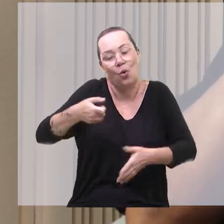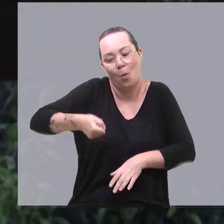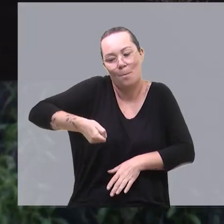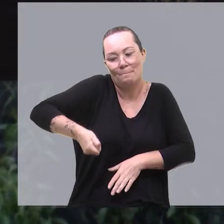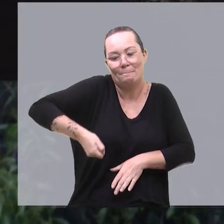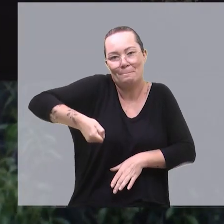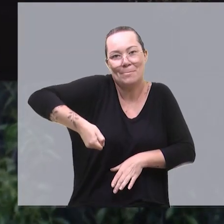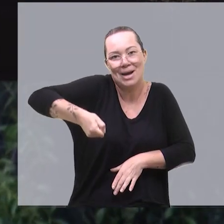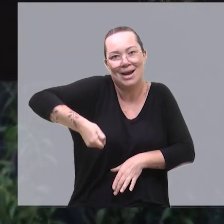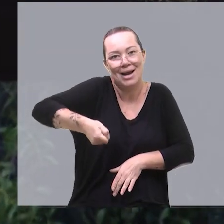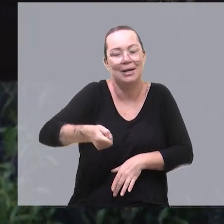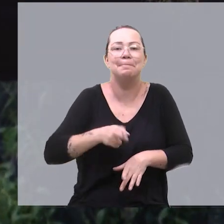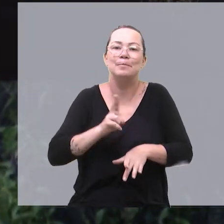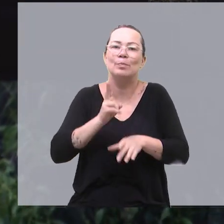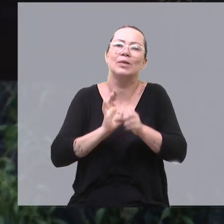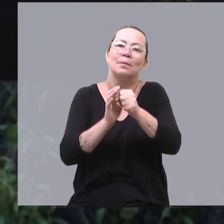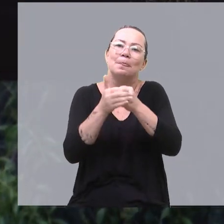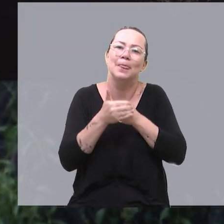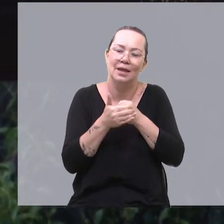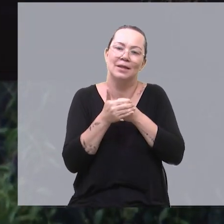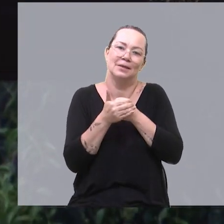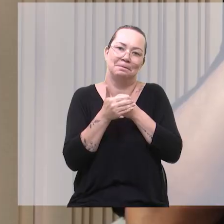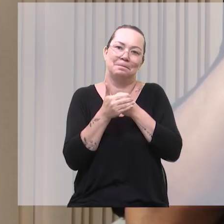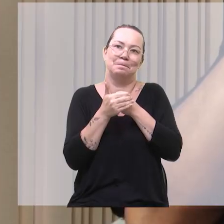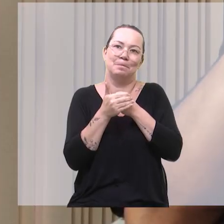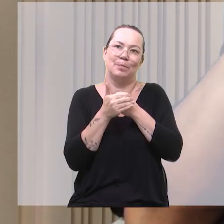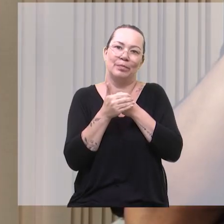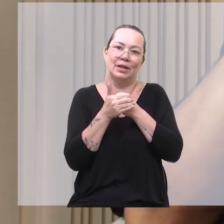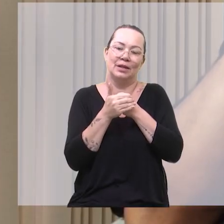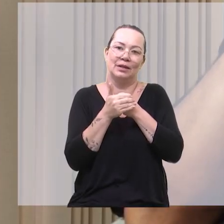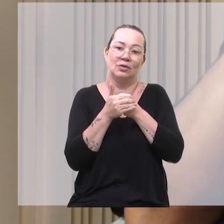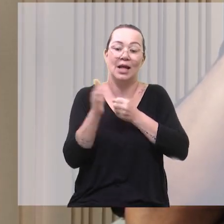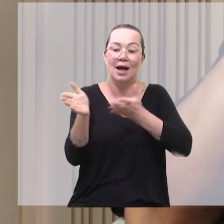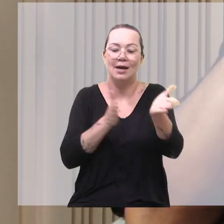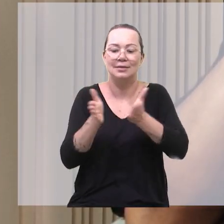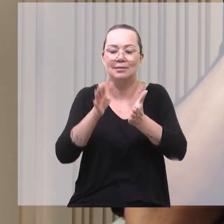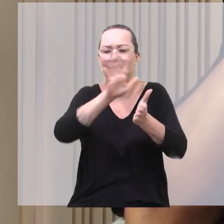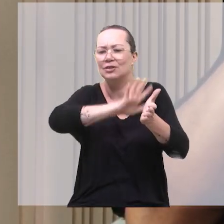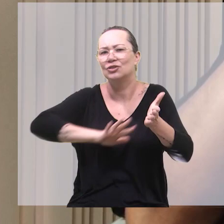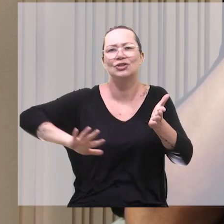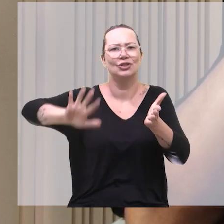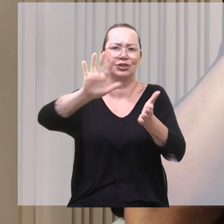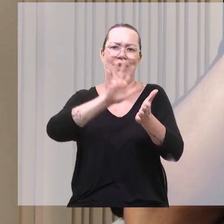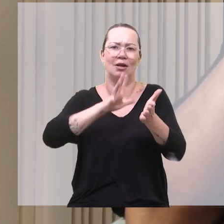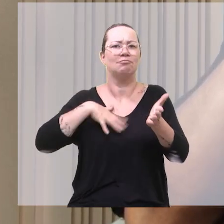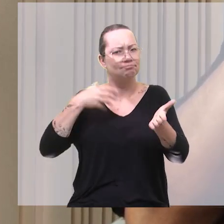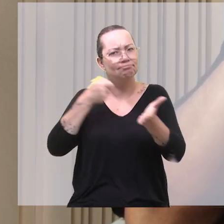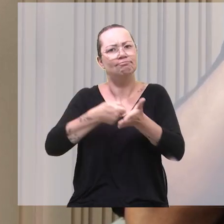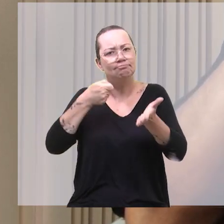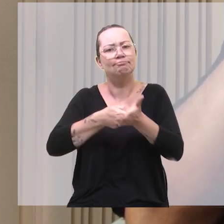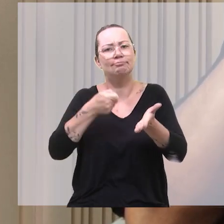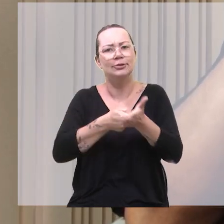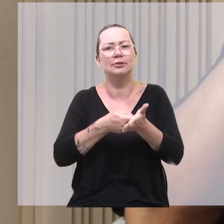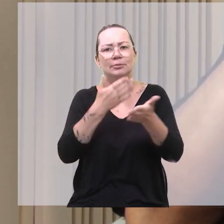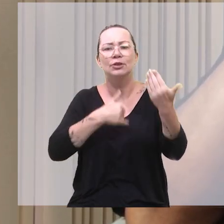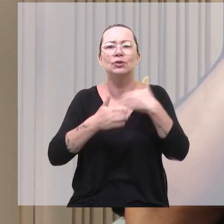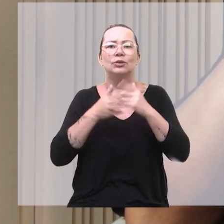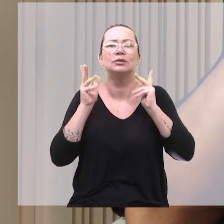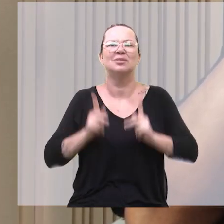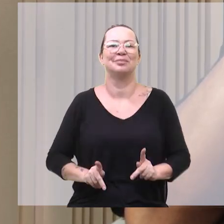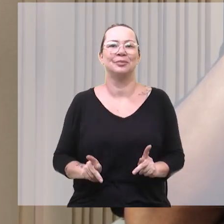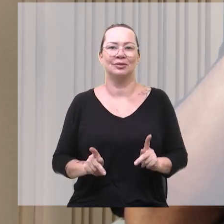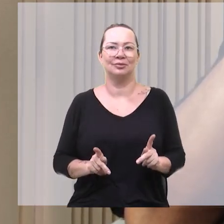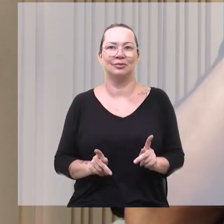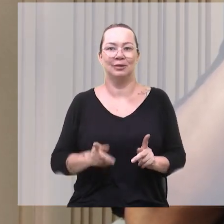com a bengala. Então, eu sempre defendo essa tese. A sensibilidade para todos. E brigo por isso, né, da sensibilidade para